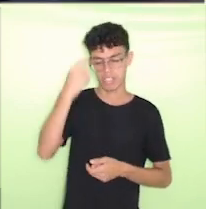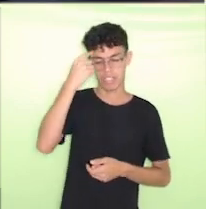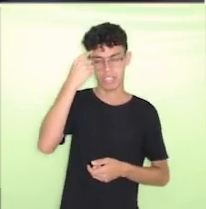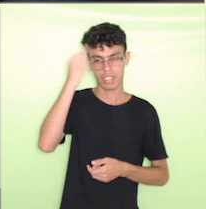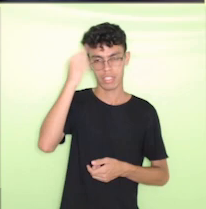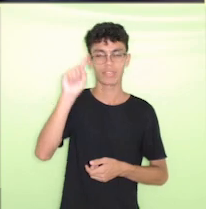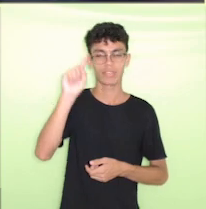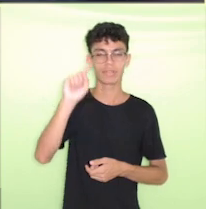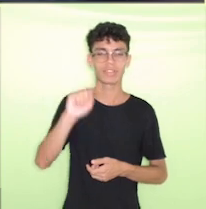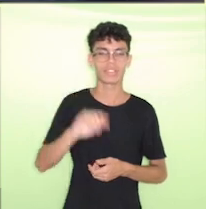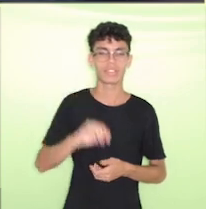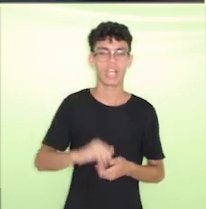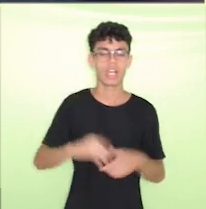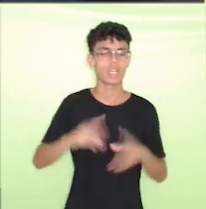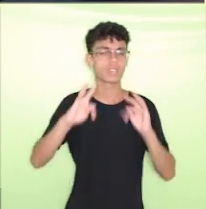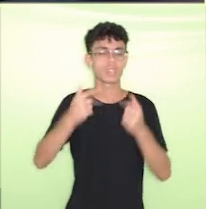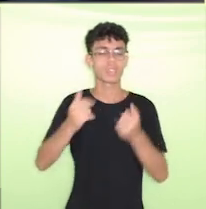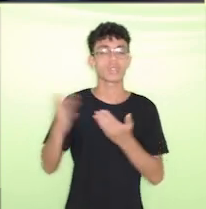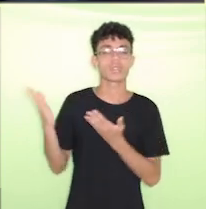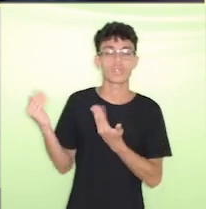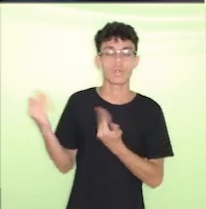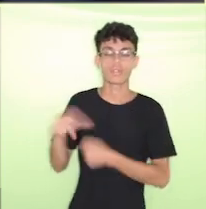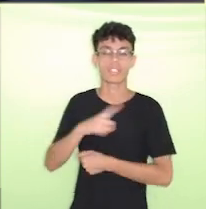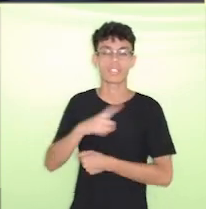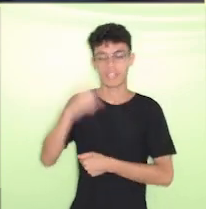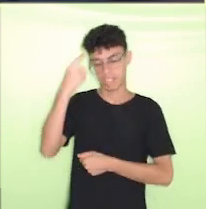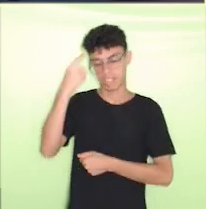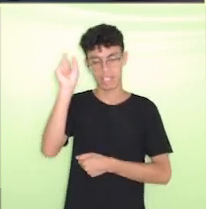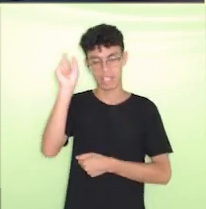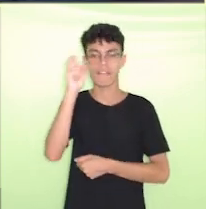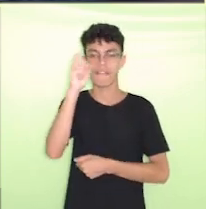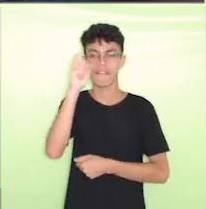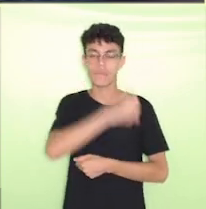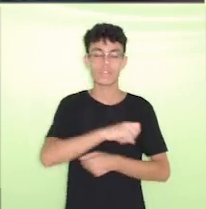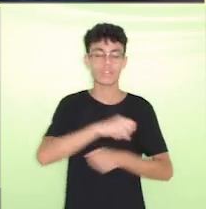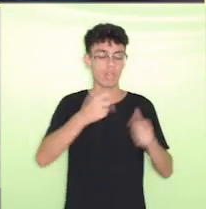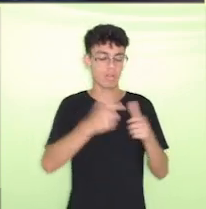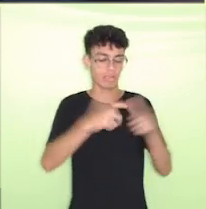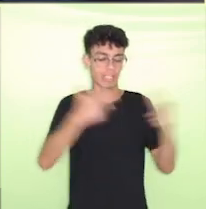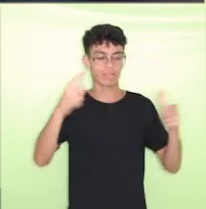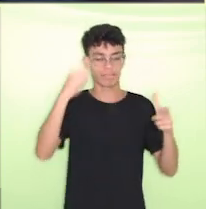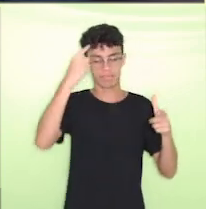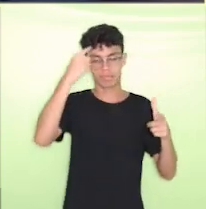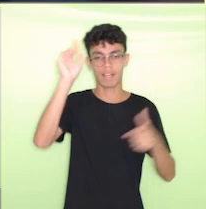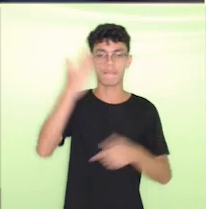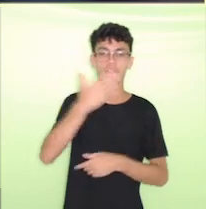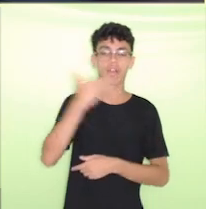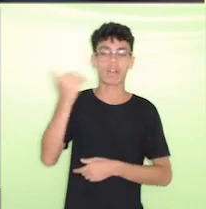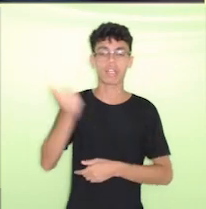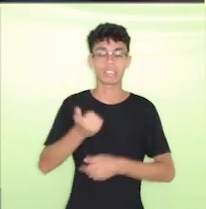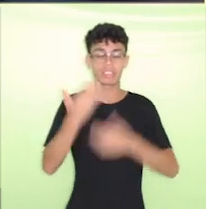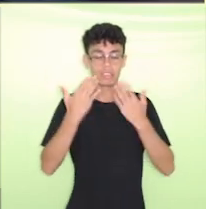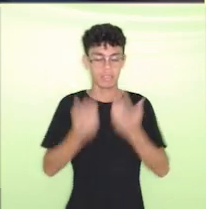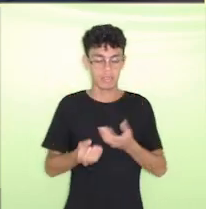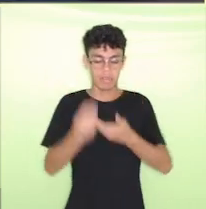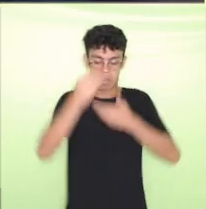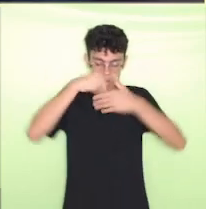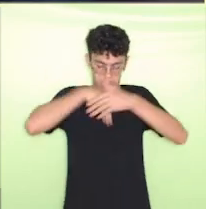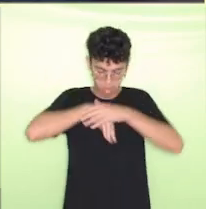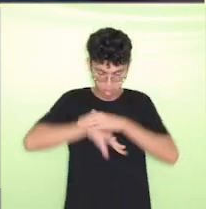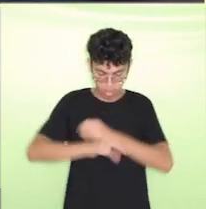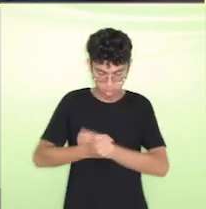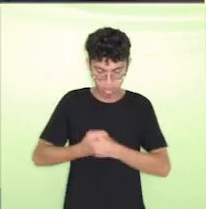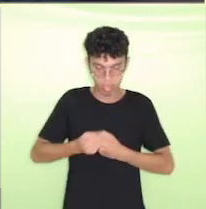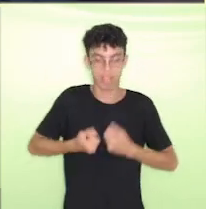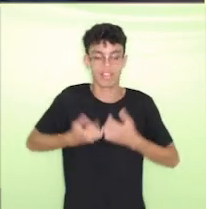Ideias. Todos os jovens as têm. O difícil é a grande ideia, aquela que nos consome, que